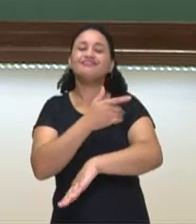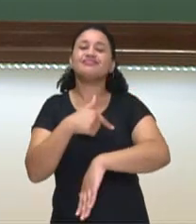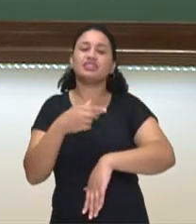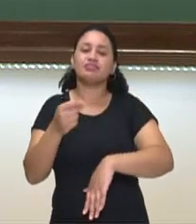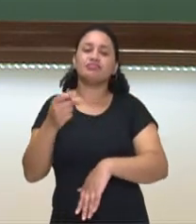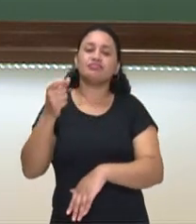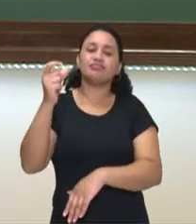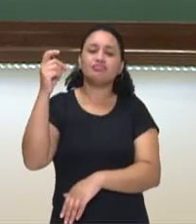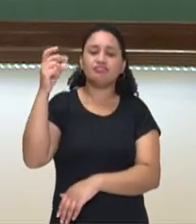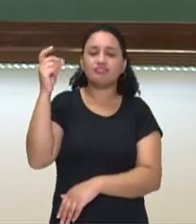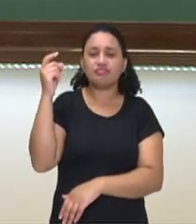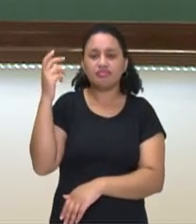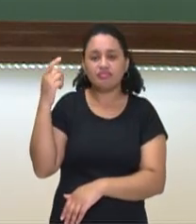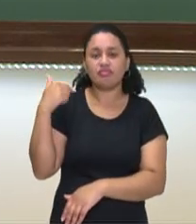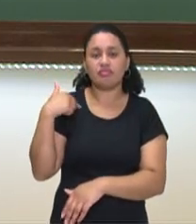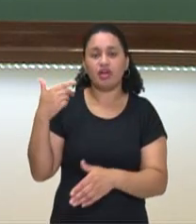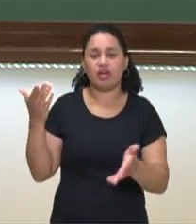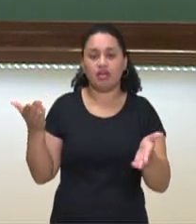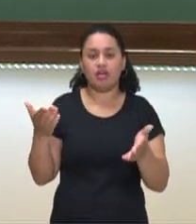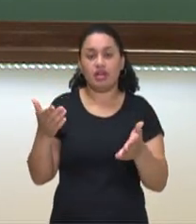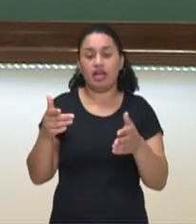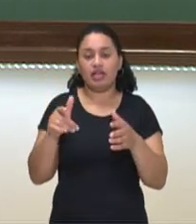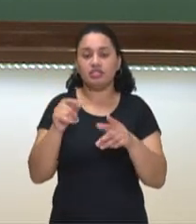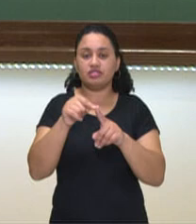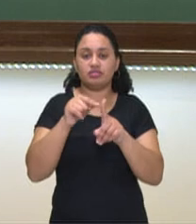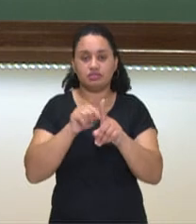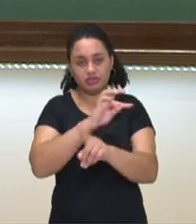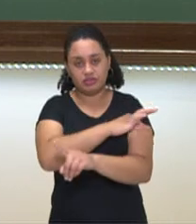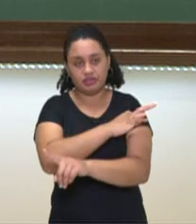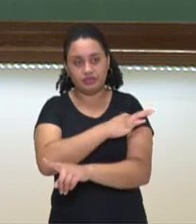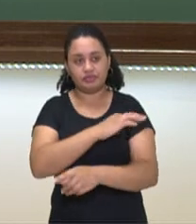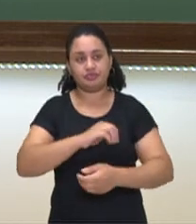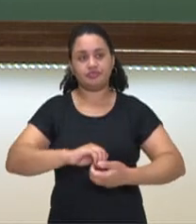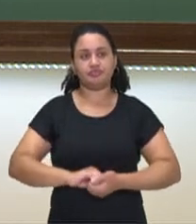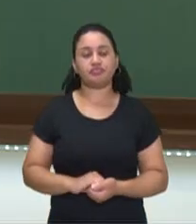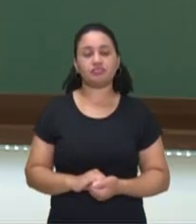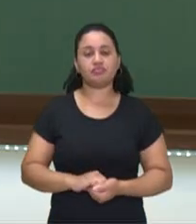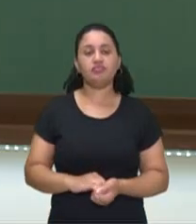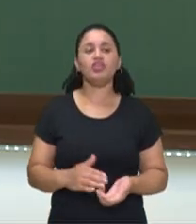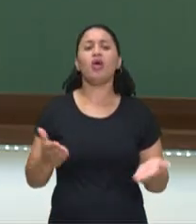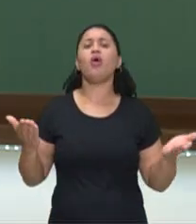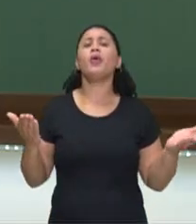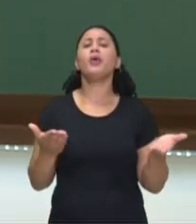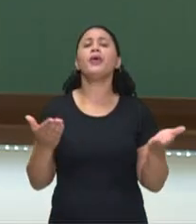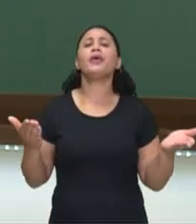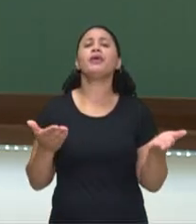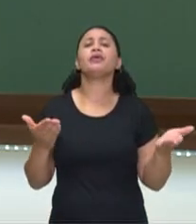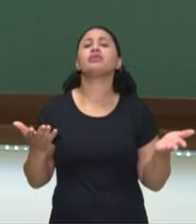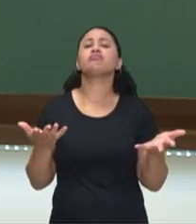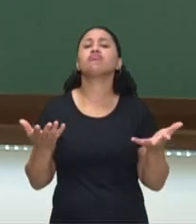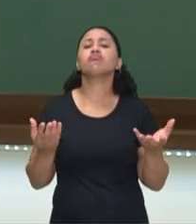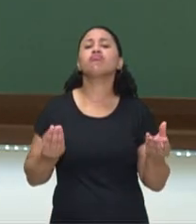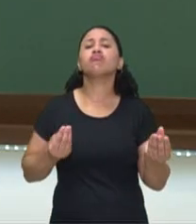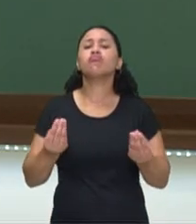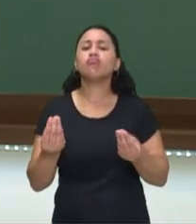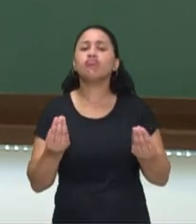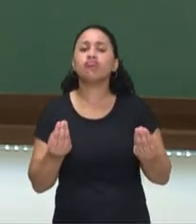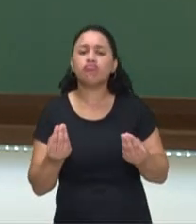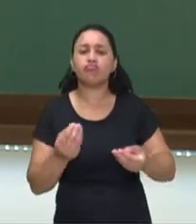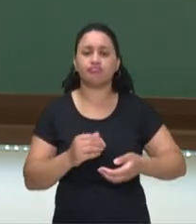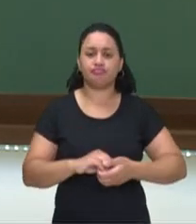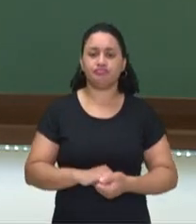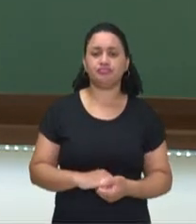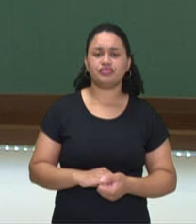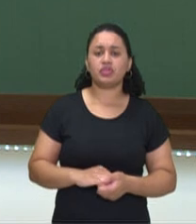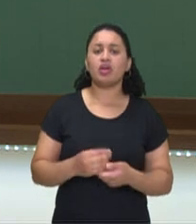bastante adiantada para o seu tempo. E hoje em dia, né, na atualidade,